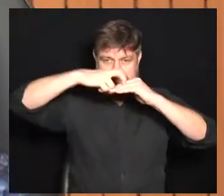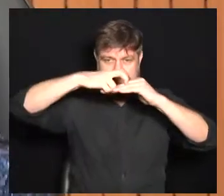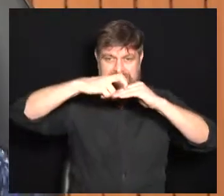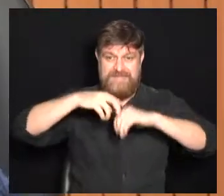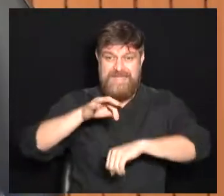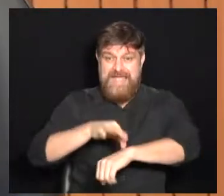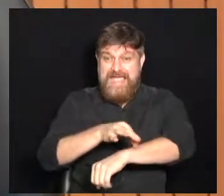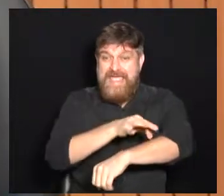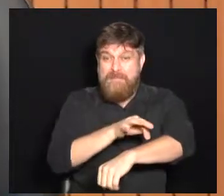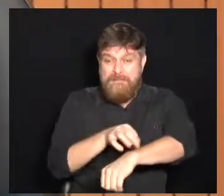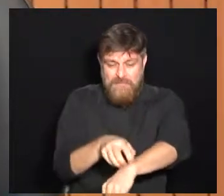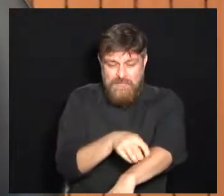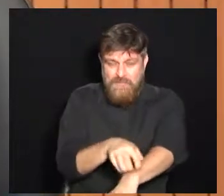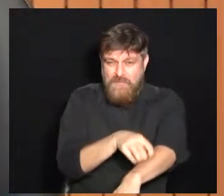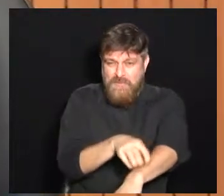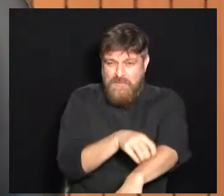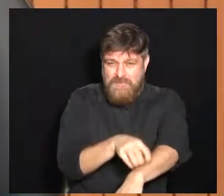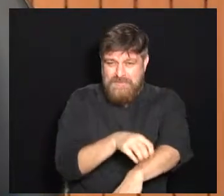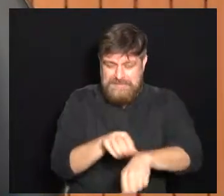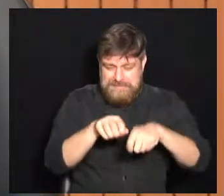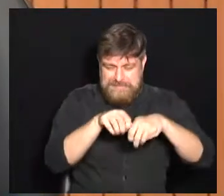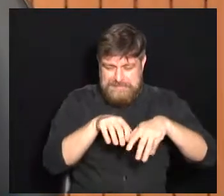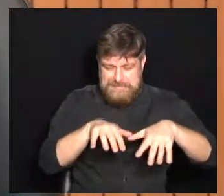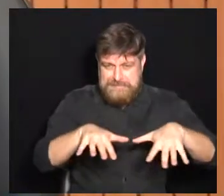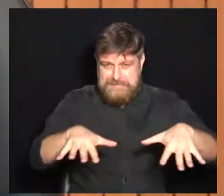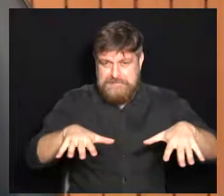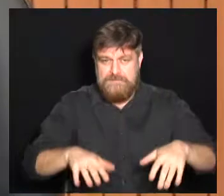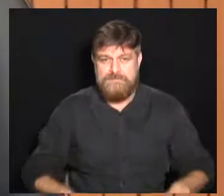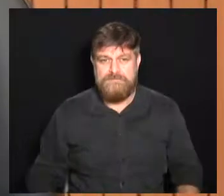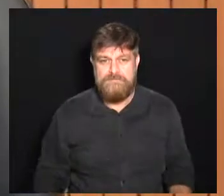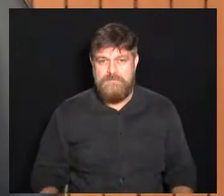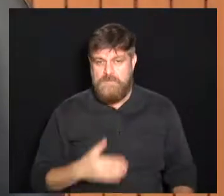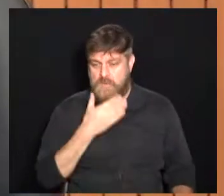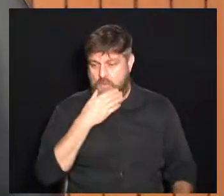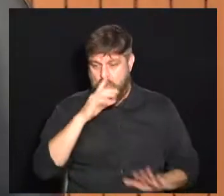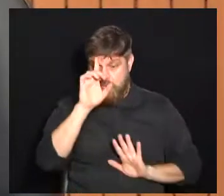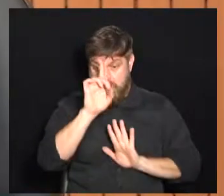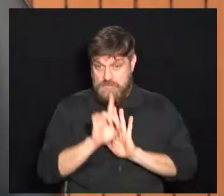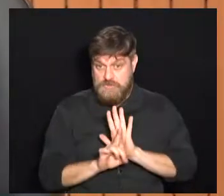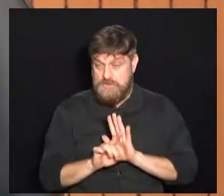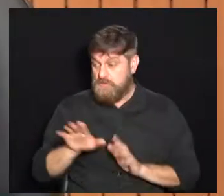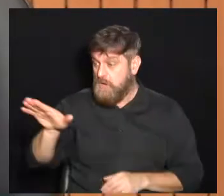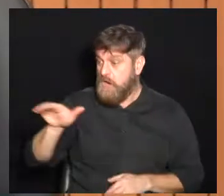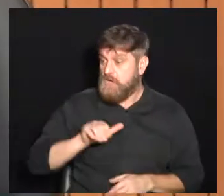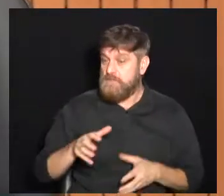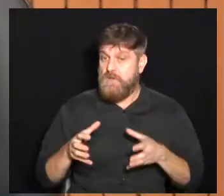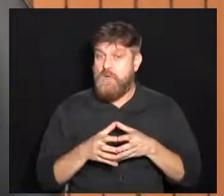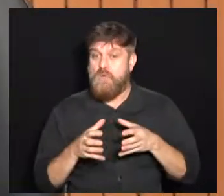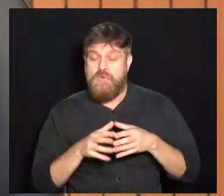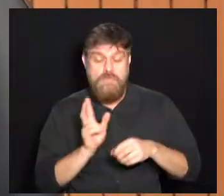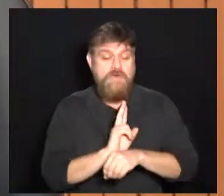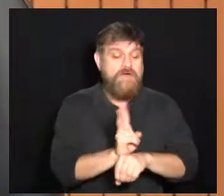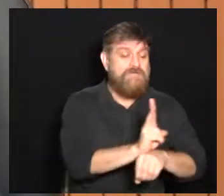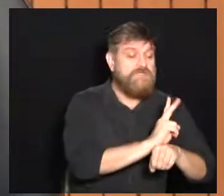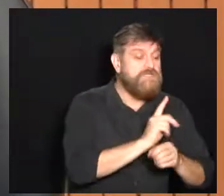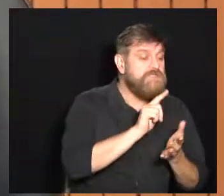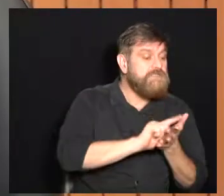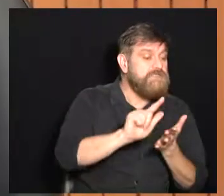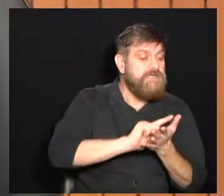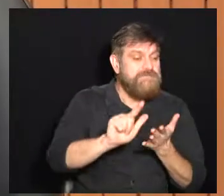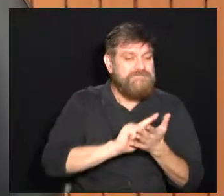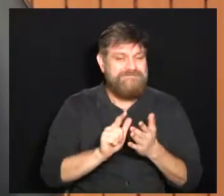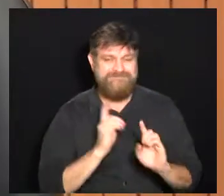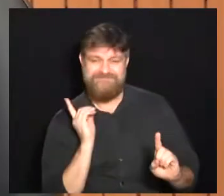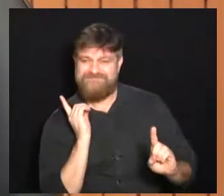pulgas. O diretor da escola imediatamente comunicou à vigilância sanitária, a vigilância esteve lá, detectou